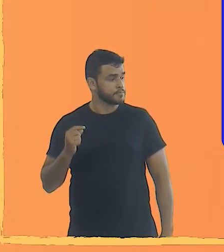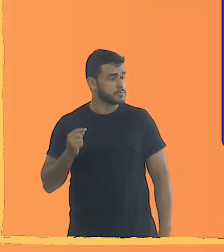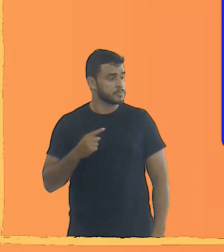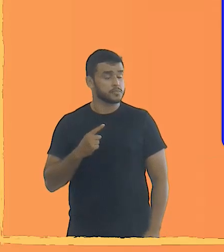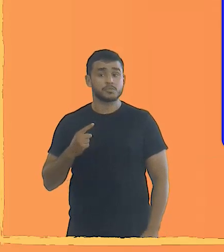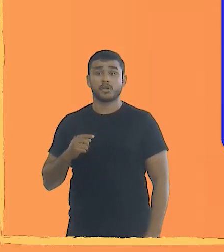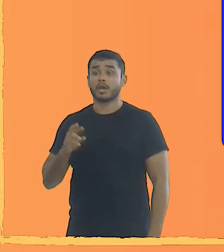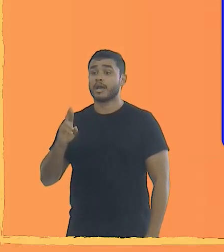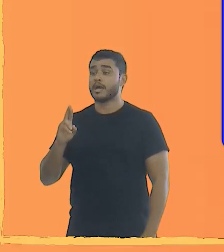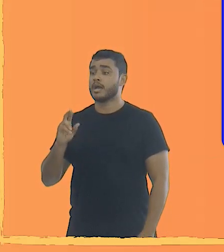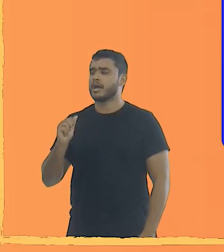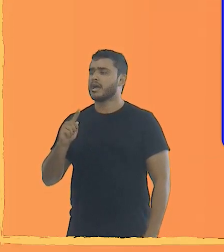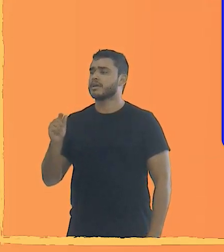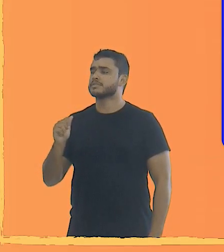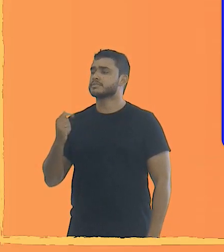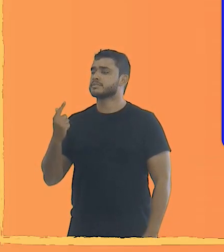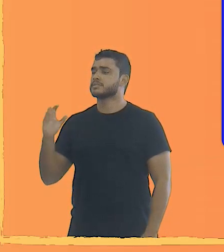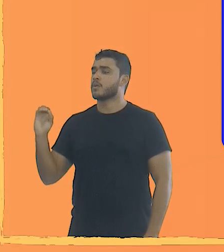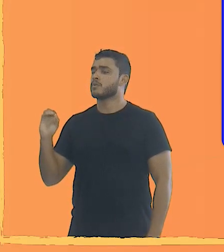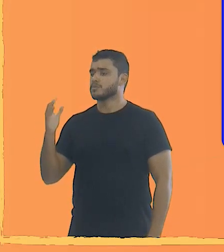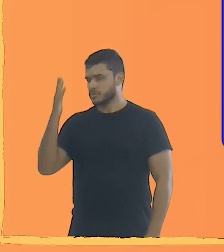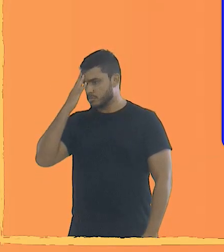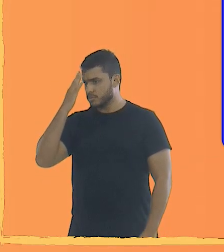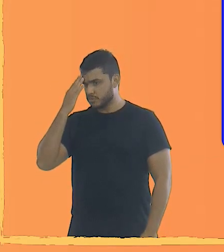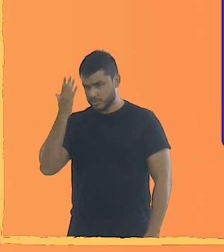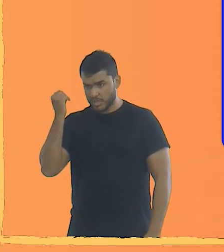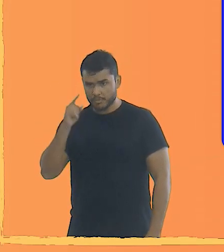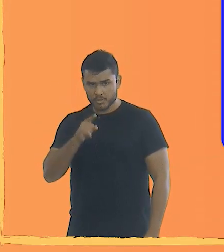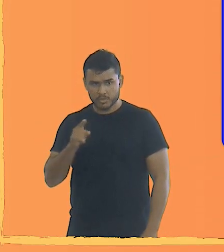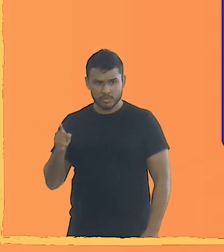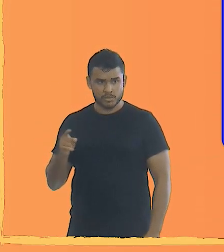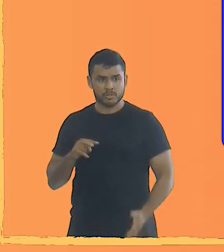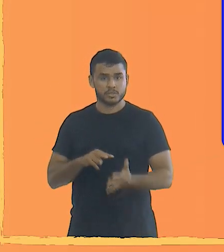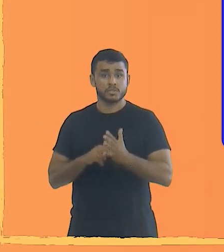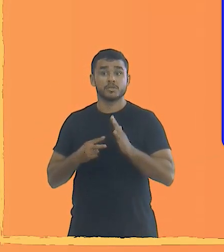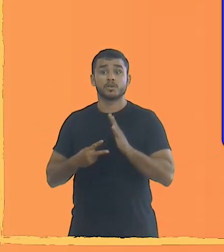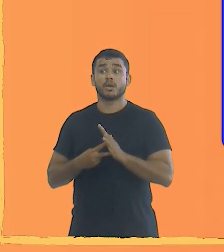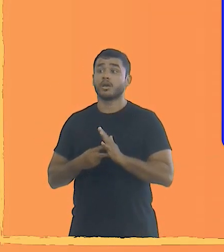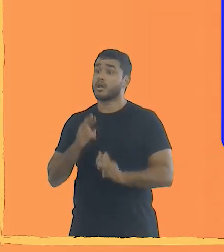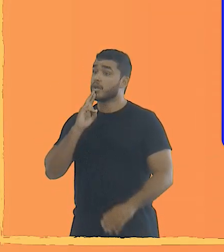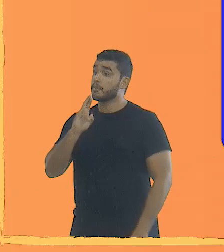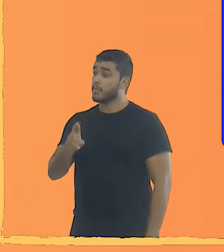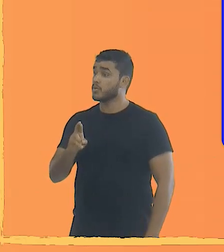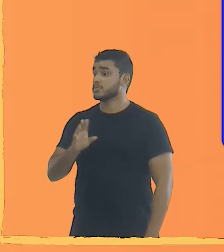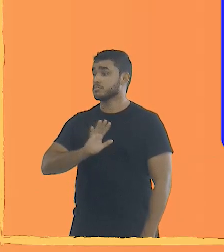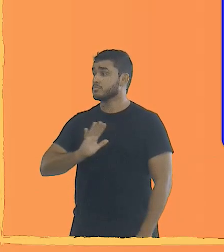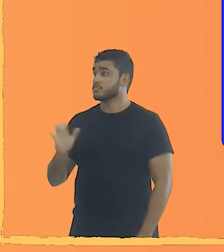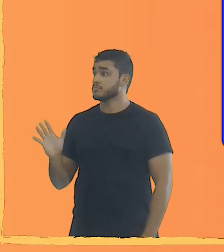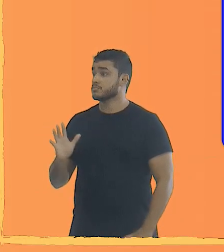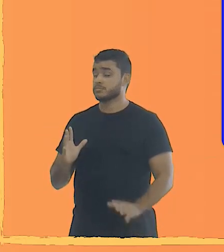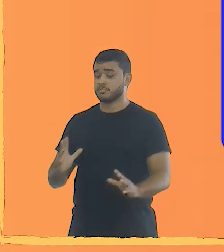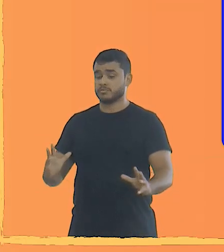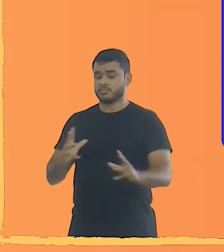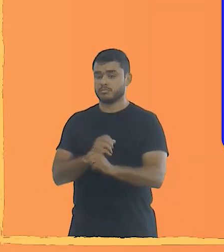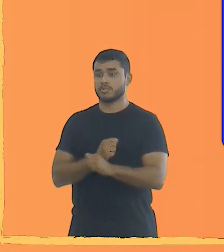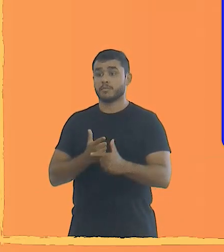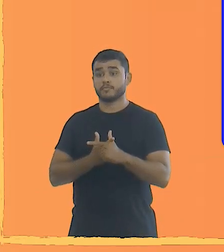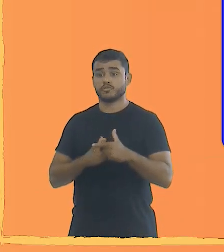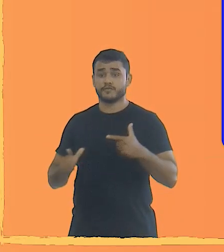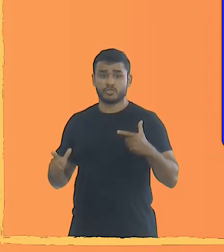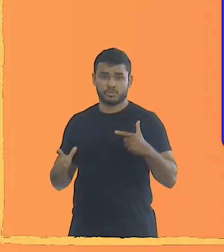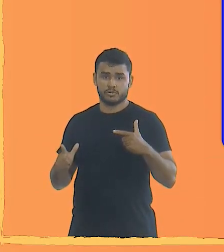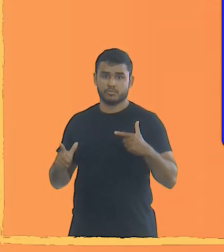nome razão. O que é que significa razão? Razão é o resultado da divisão entre